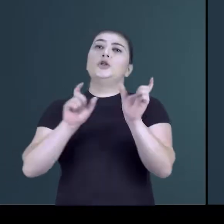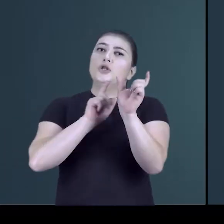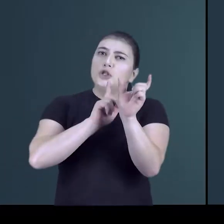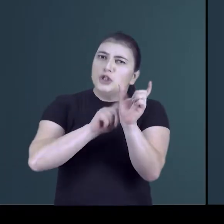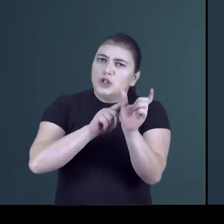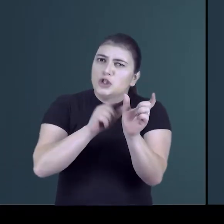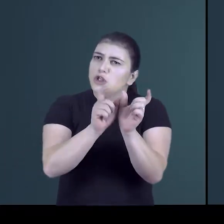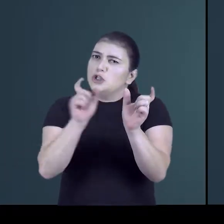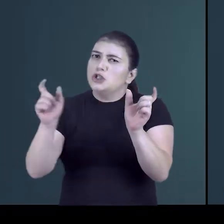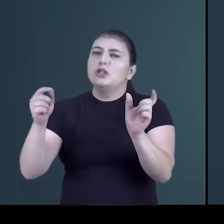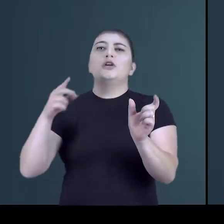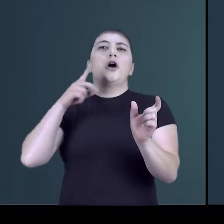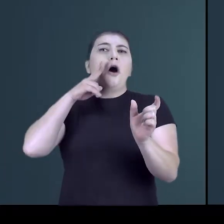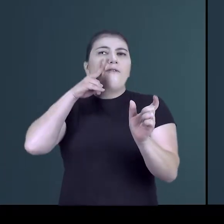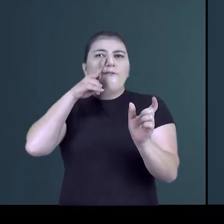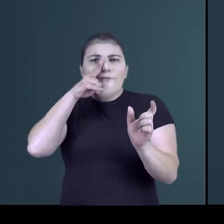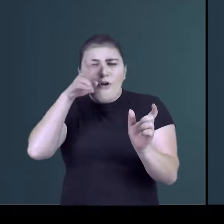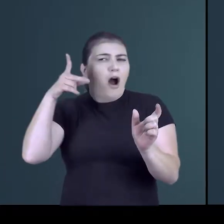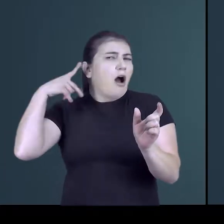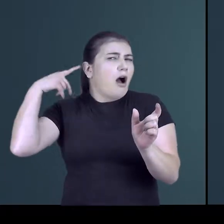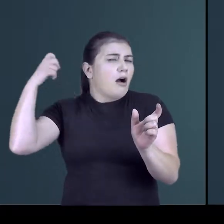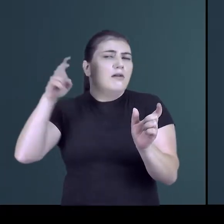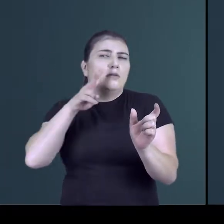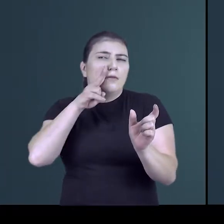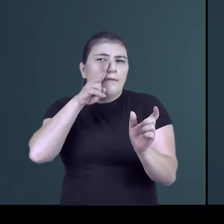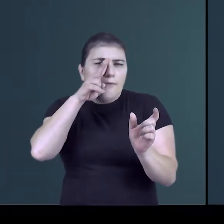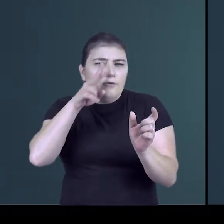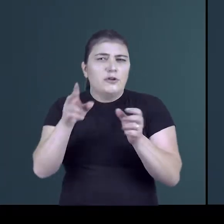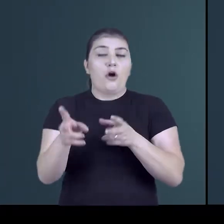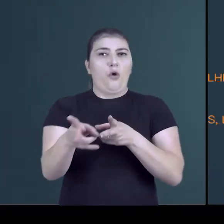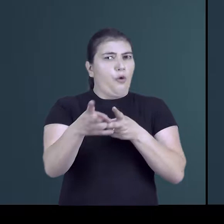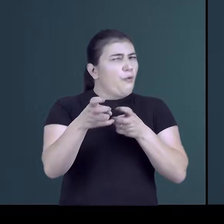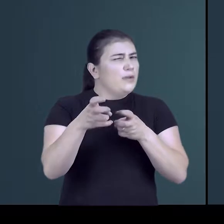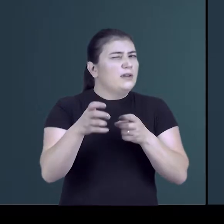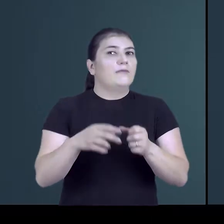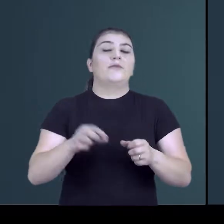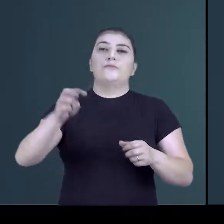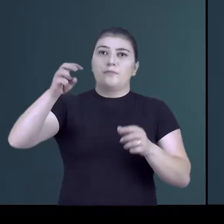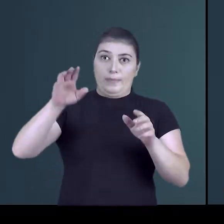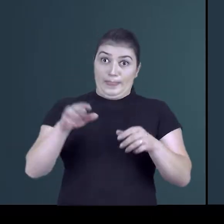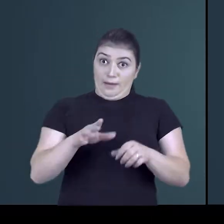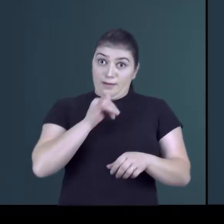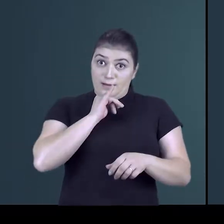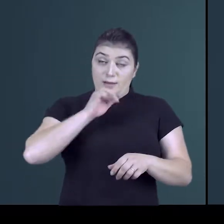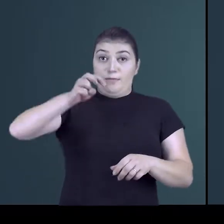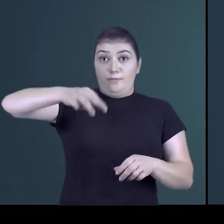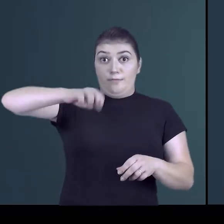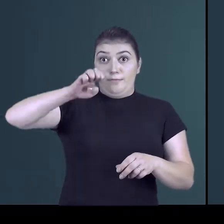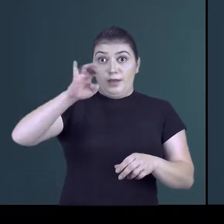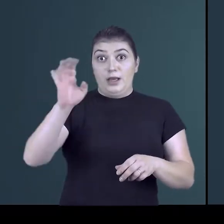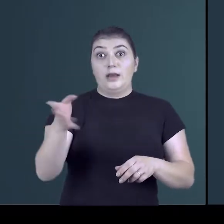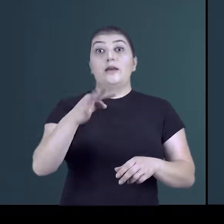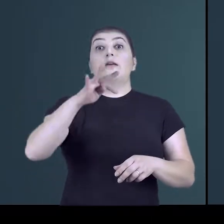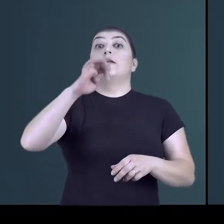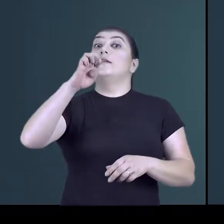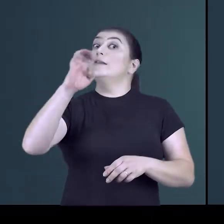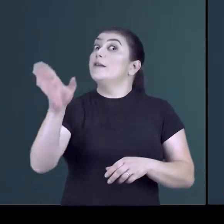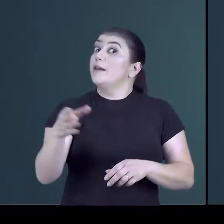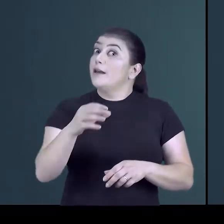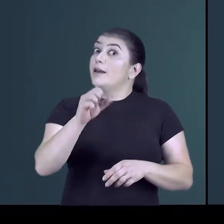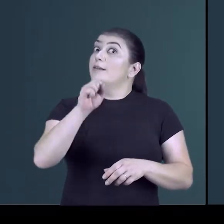fortes, sons fortes. Percebam aqui. Me, te, se,